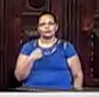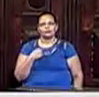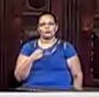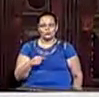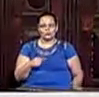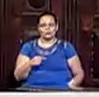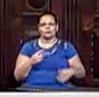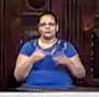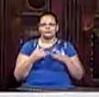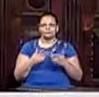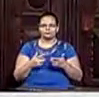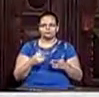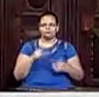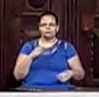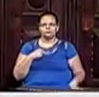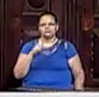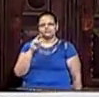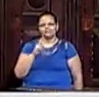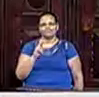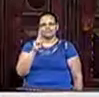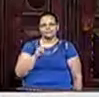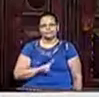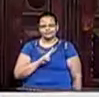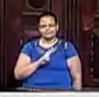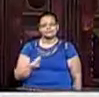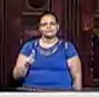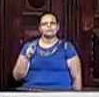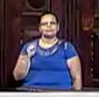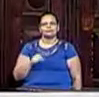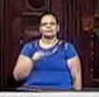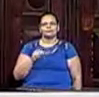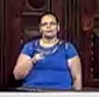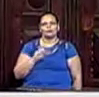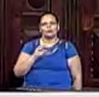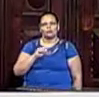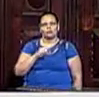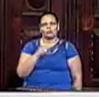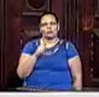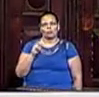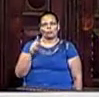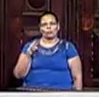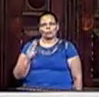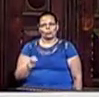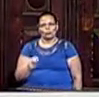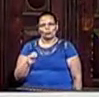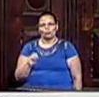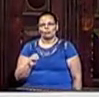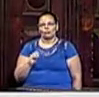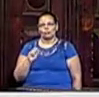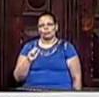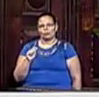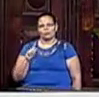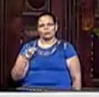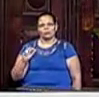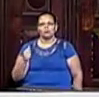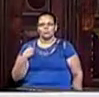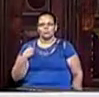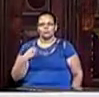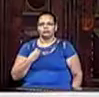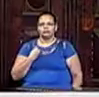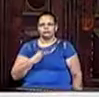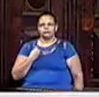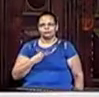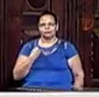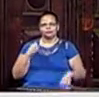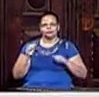dedicada a seu padroeiro, São Pedro da Aldeia. Hoje participei de um desfile cívico escolar, uma das